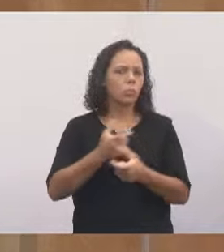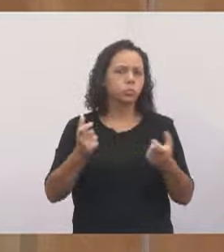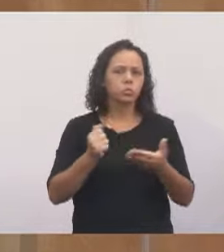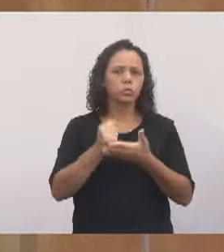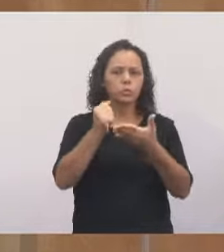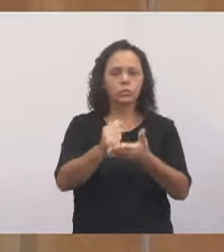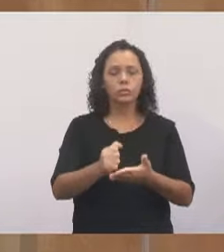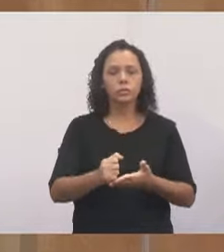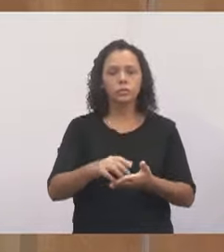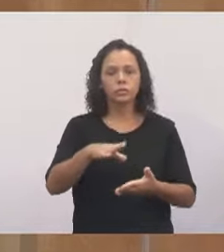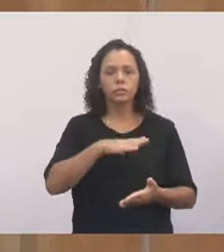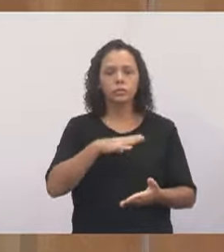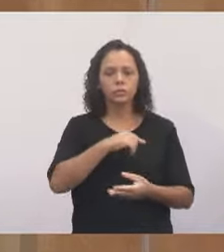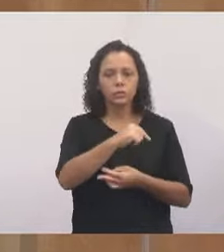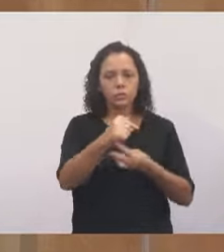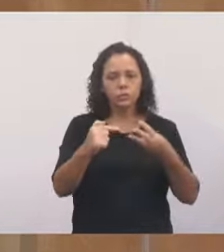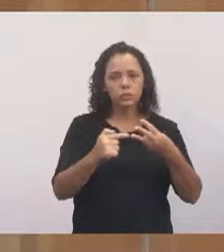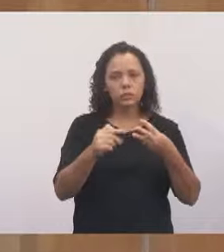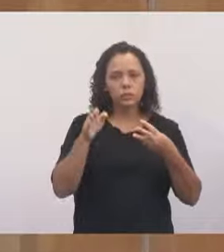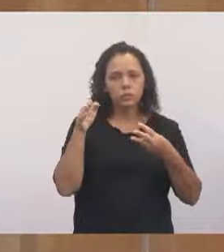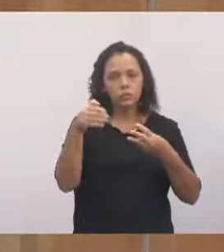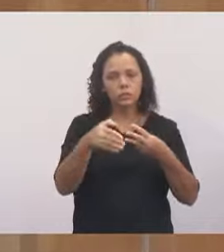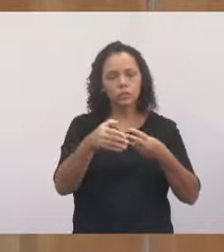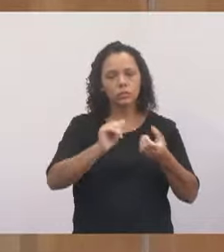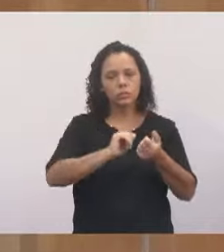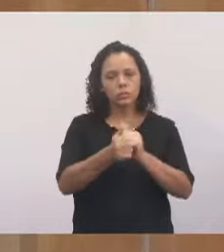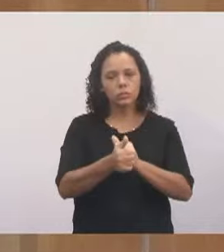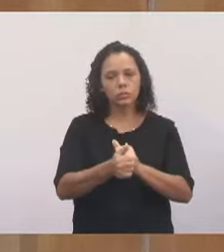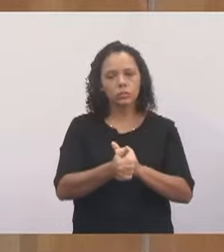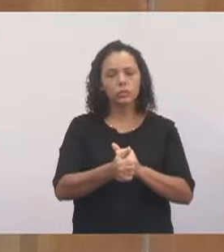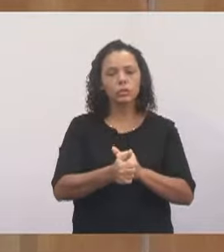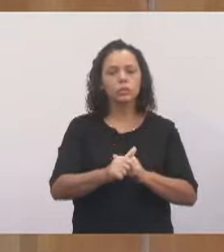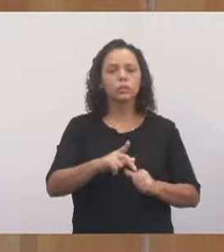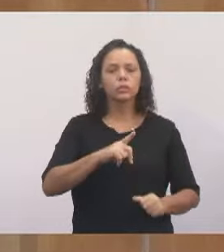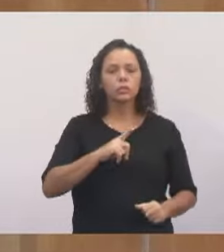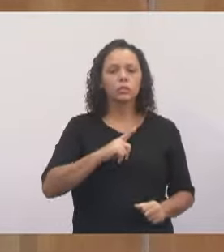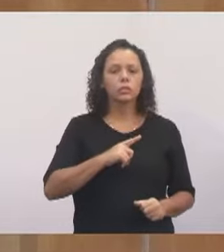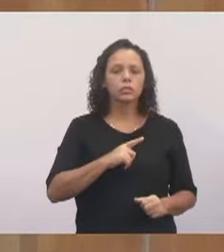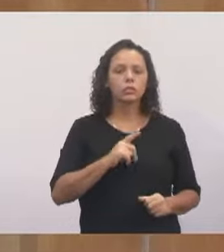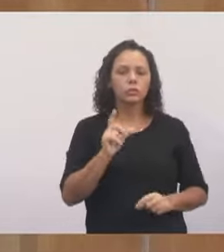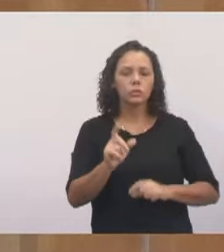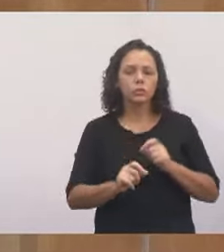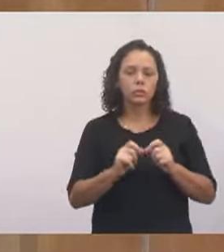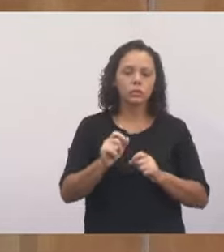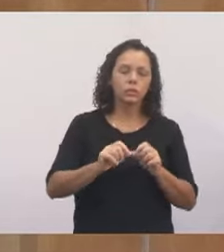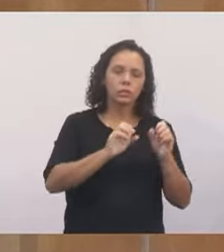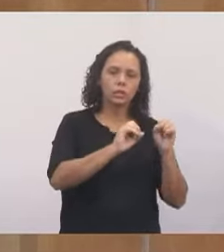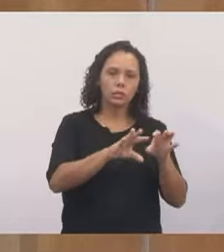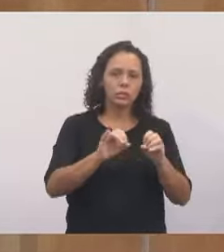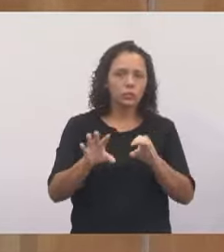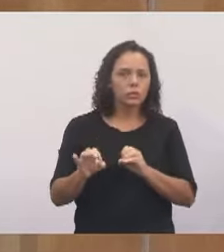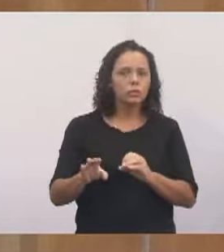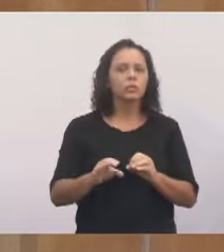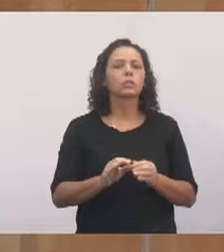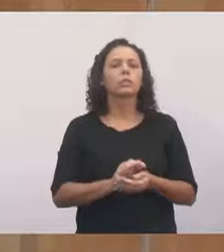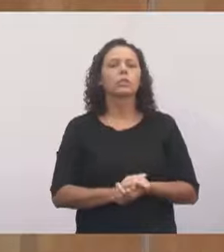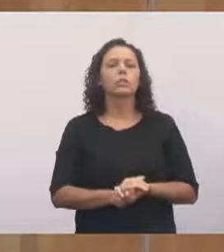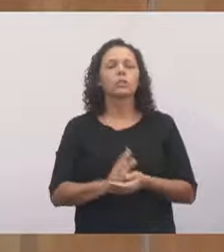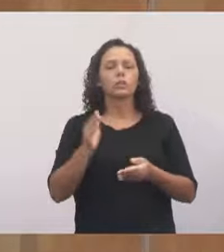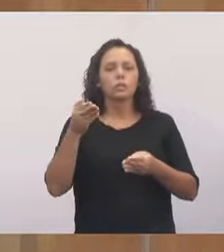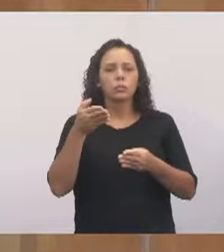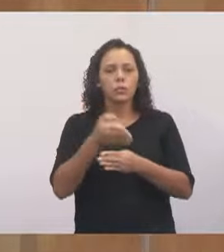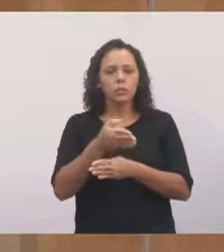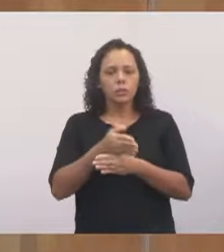com foco ao desenvolvimento do esporte, tendo como ferramenta, né, a educação, o esporte de